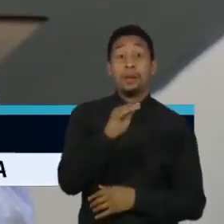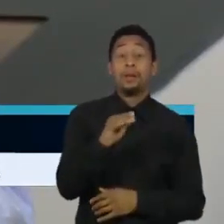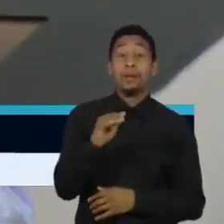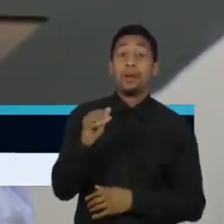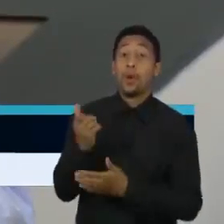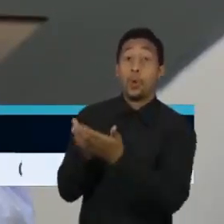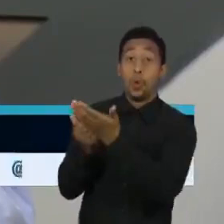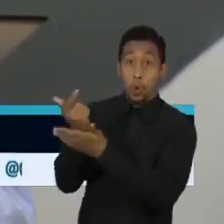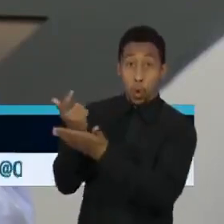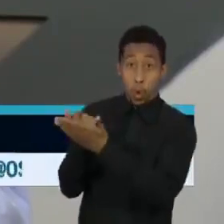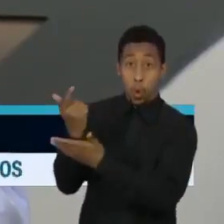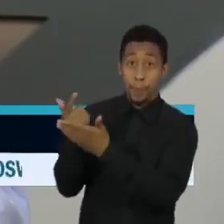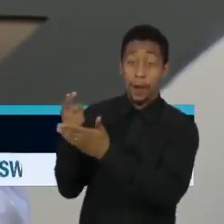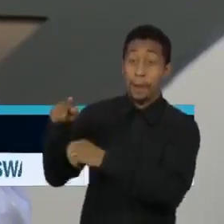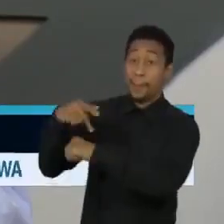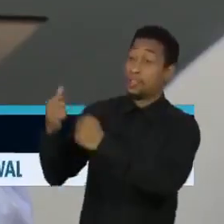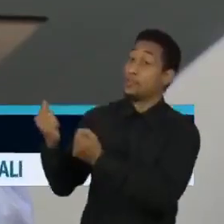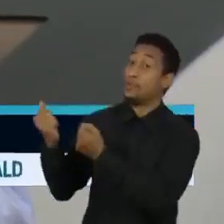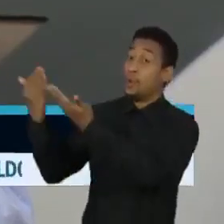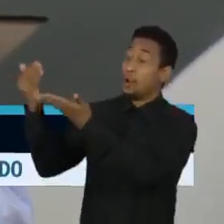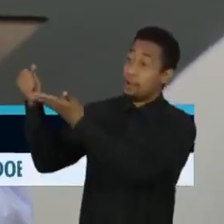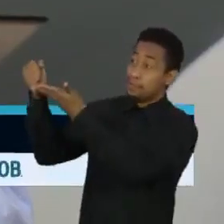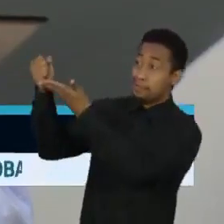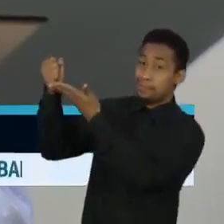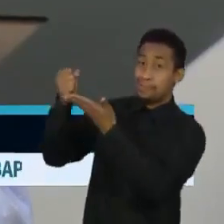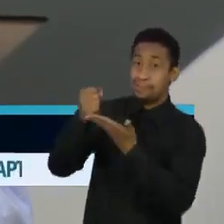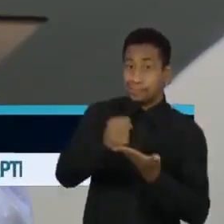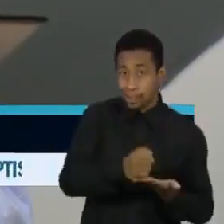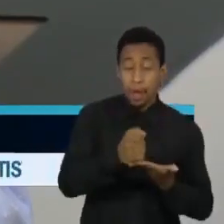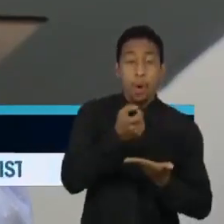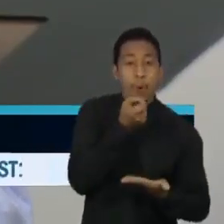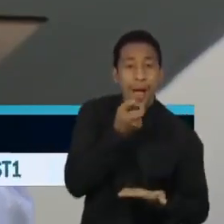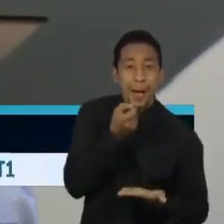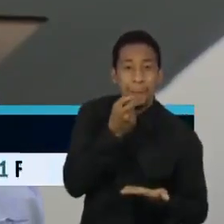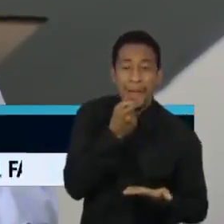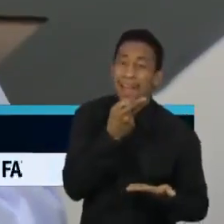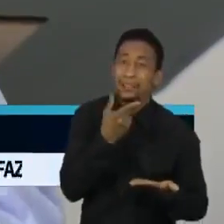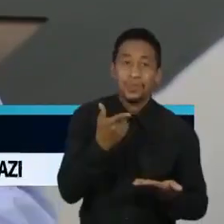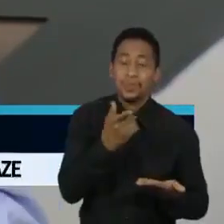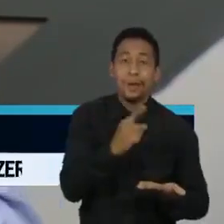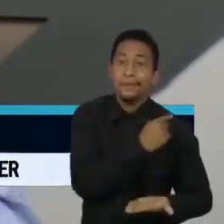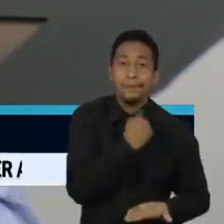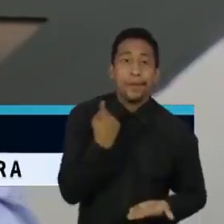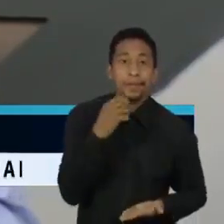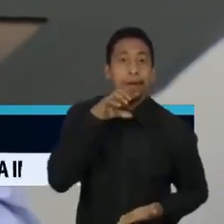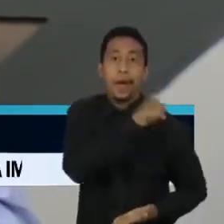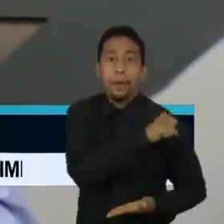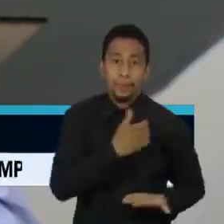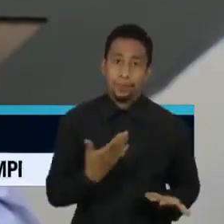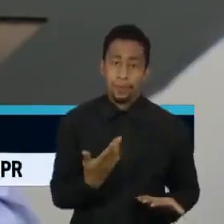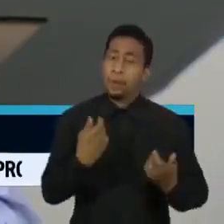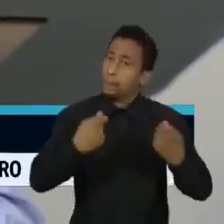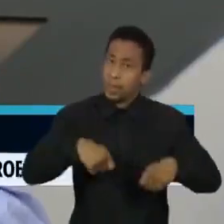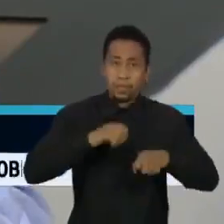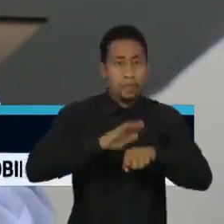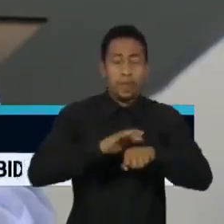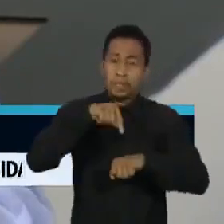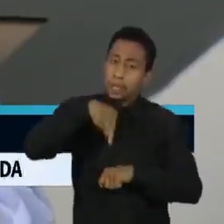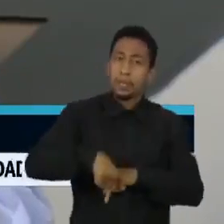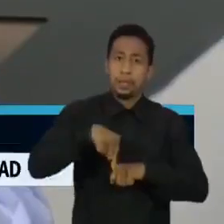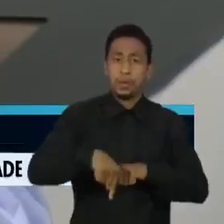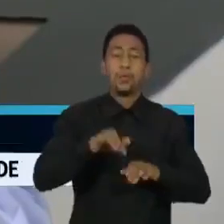ele decai no tempo que ele tem que viajar. Então tem que ser produzido aqui. Tem alguns desses isótopos, flúor, por